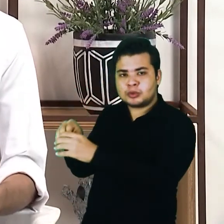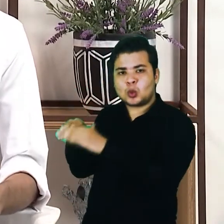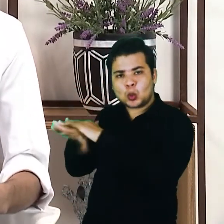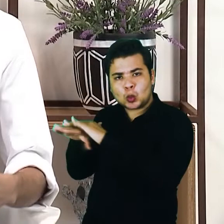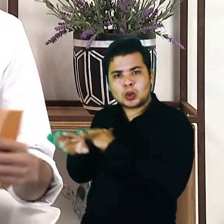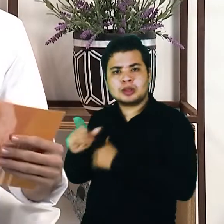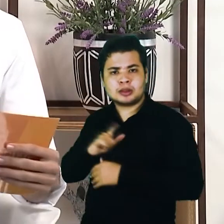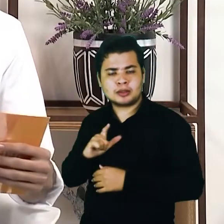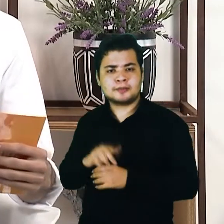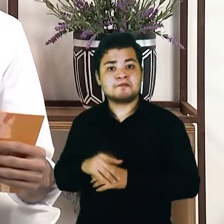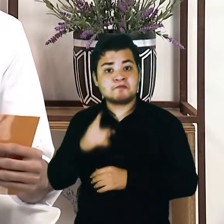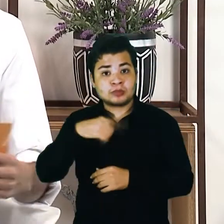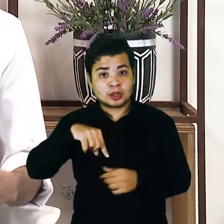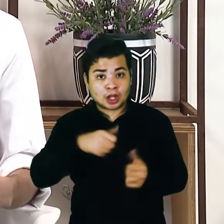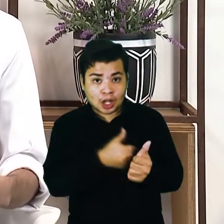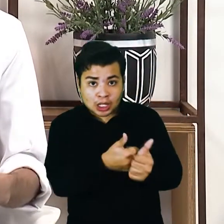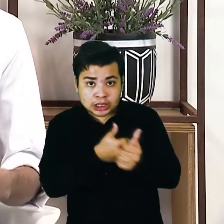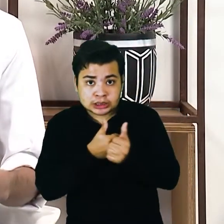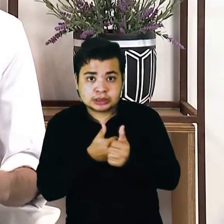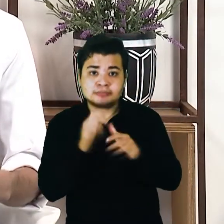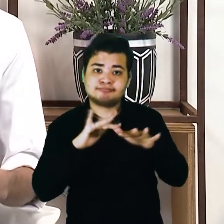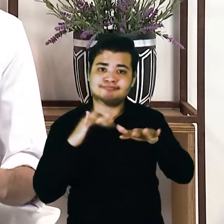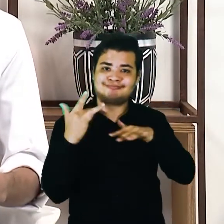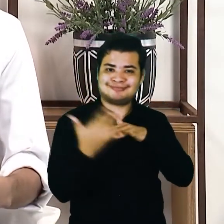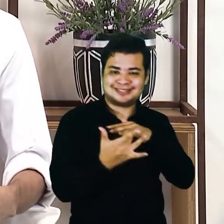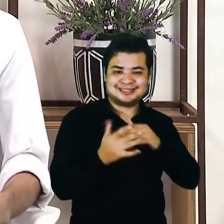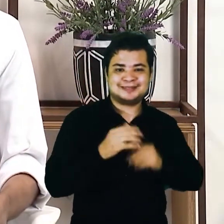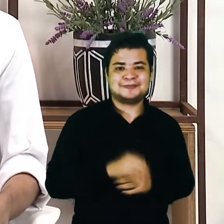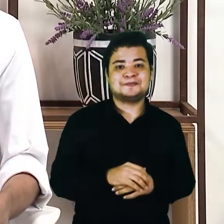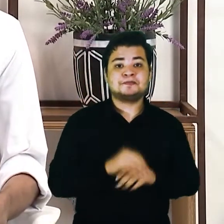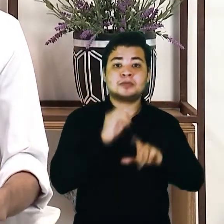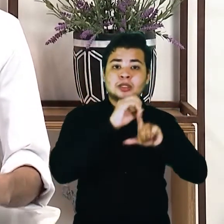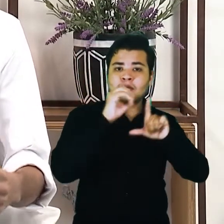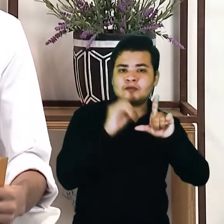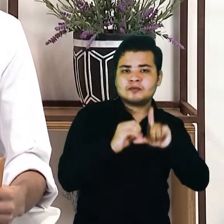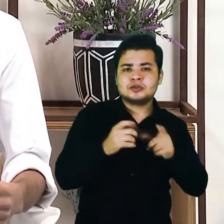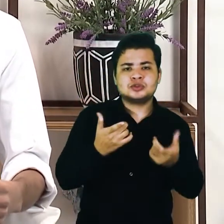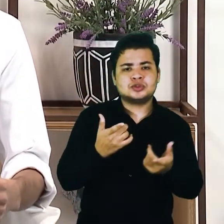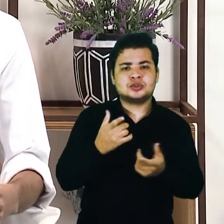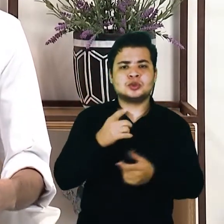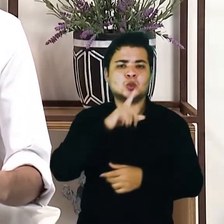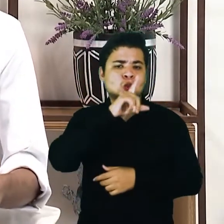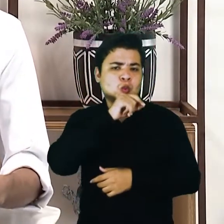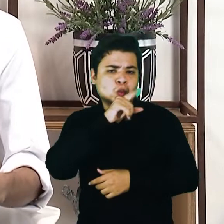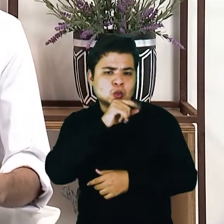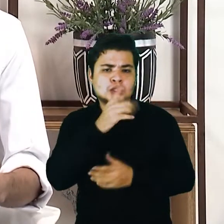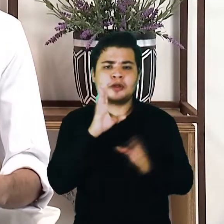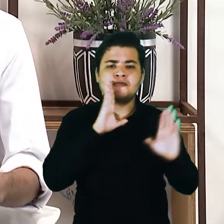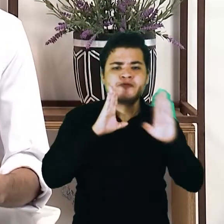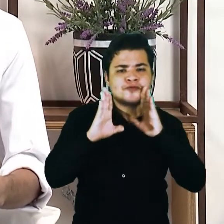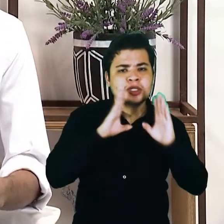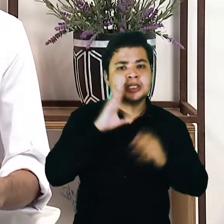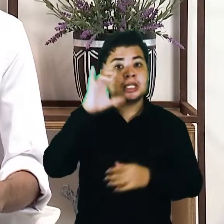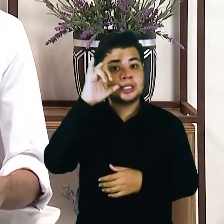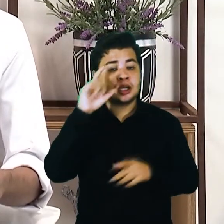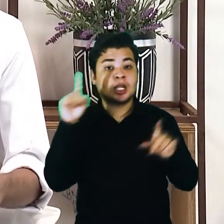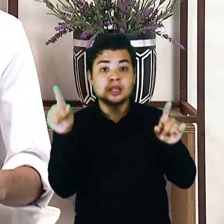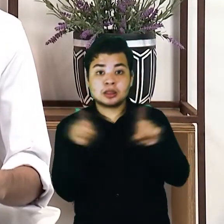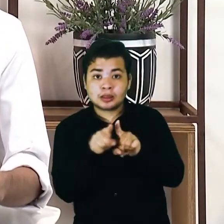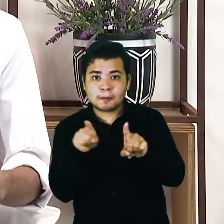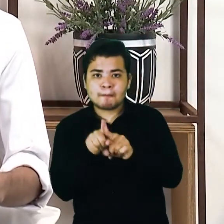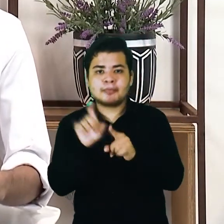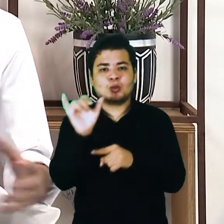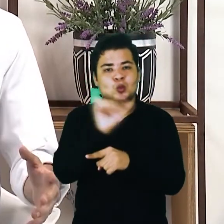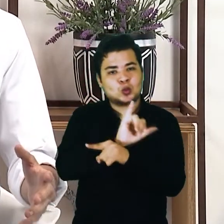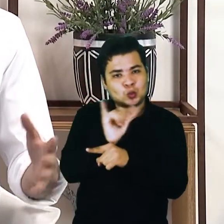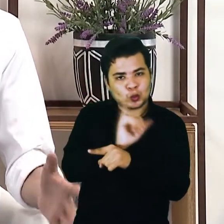a gente nas redes sociais. Nós somos TV UFG no Twitter, no Facebook, no Instagram e também no